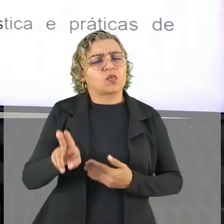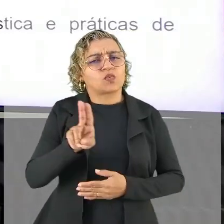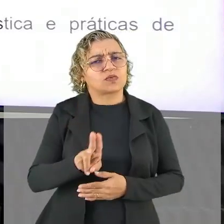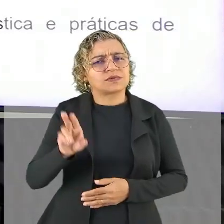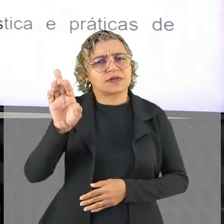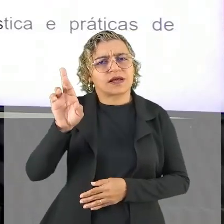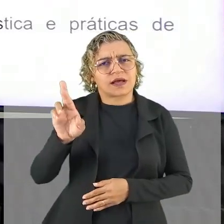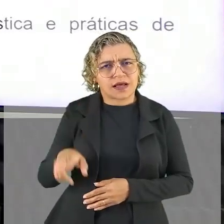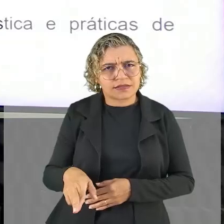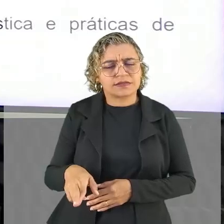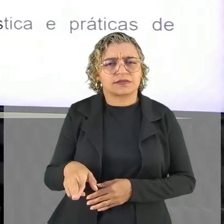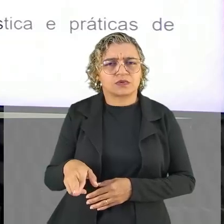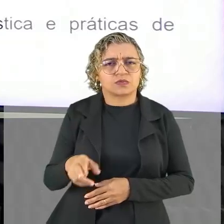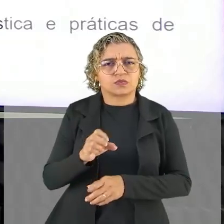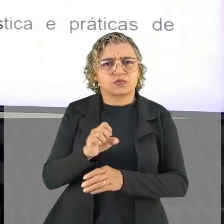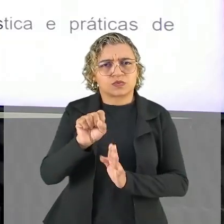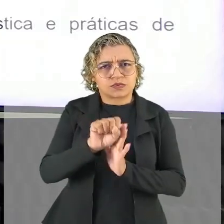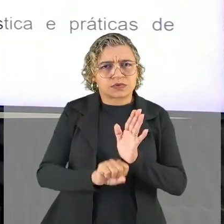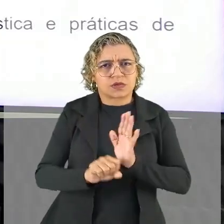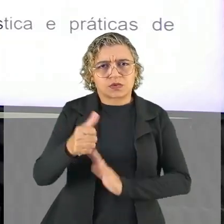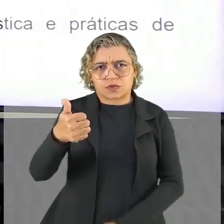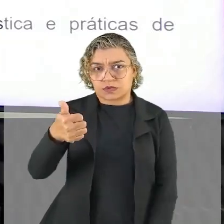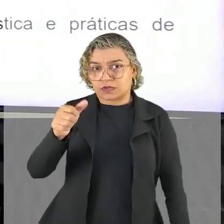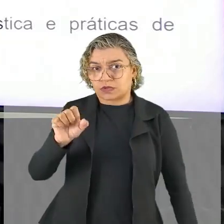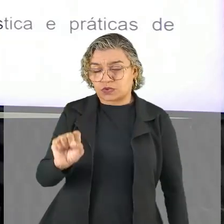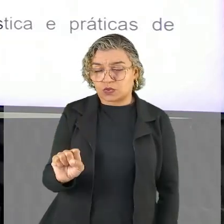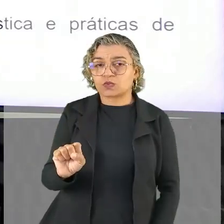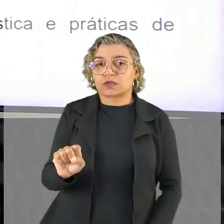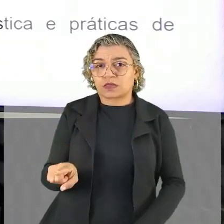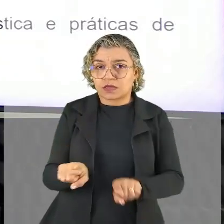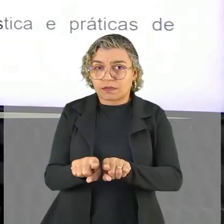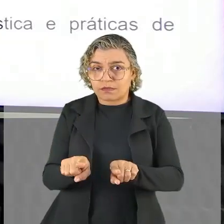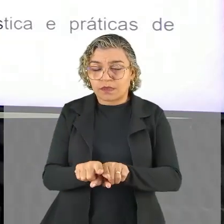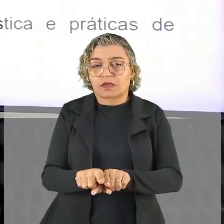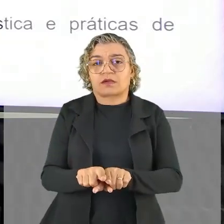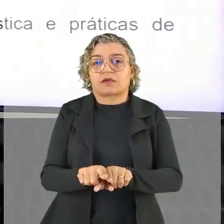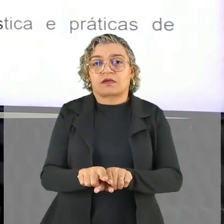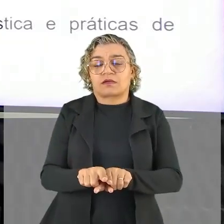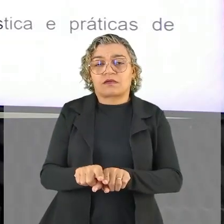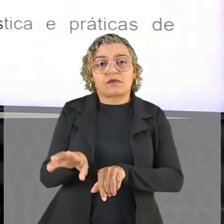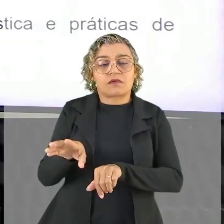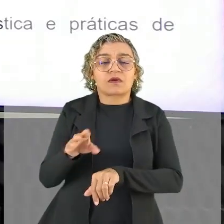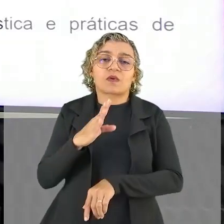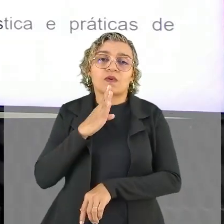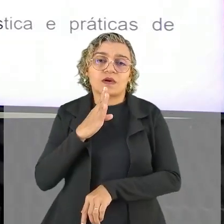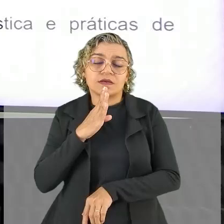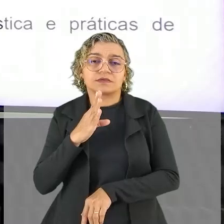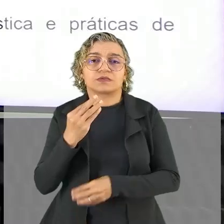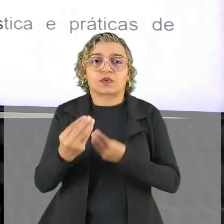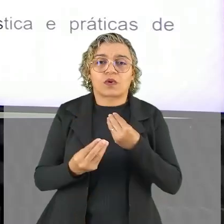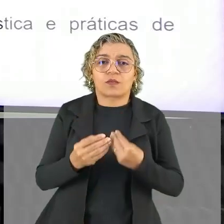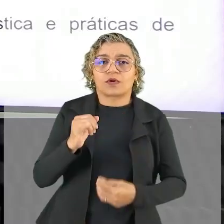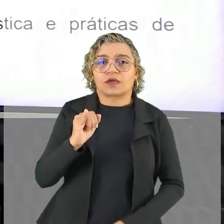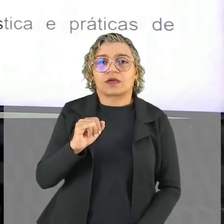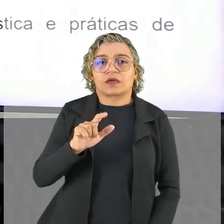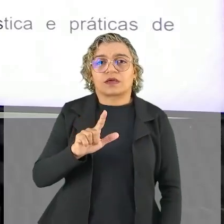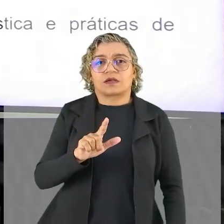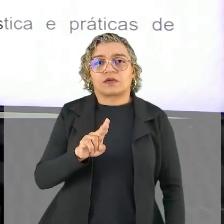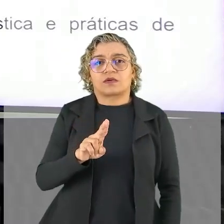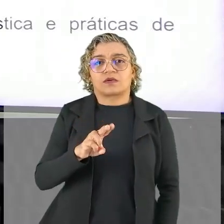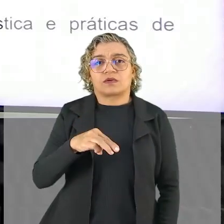aqui nesse século XVIII, que é também conhecido como um período do iluminismo, né? Onde a razão ela vai